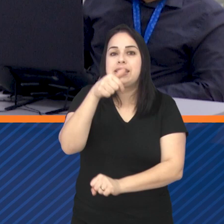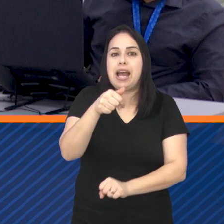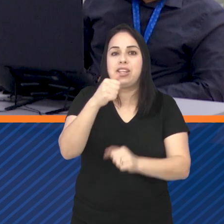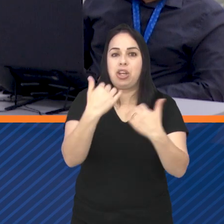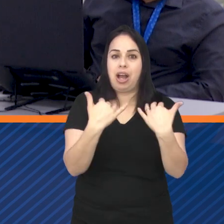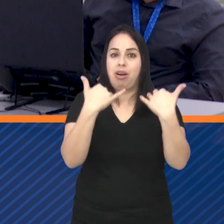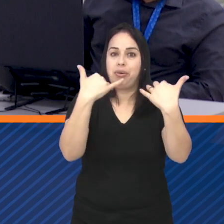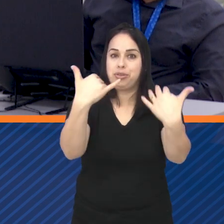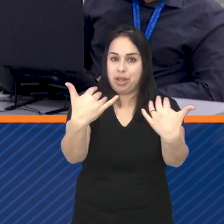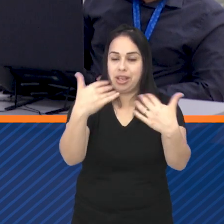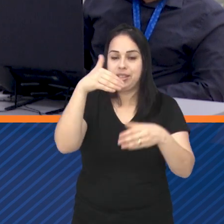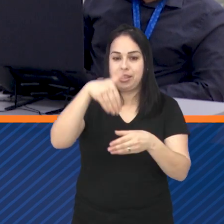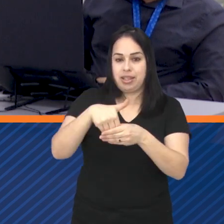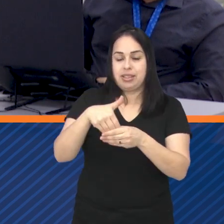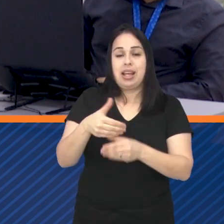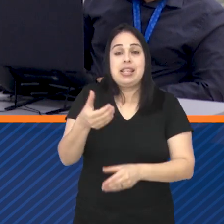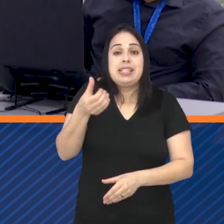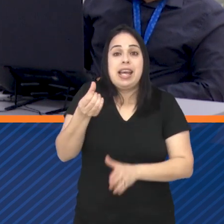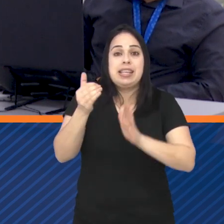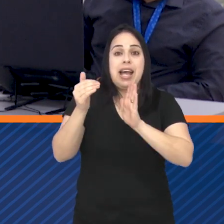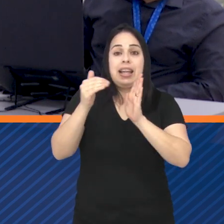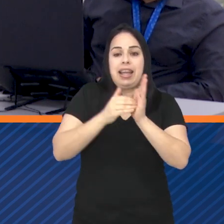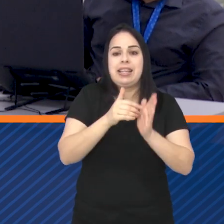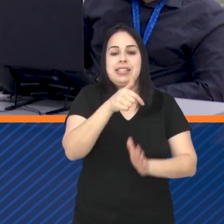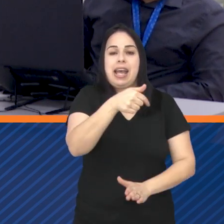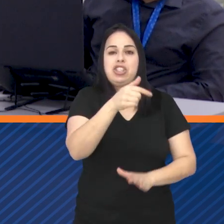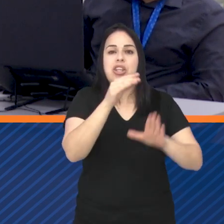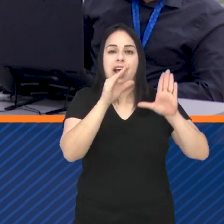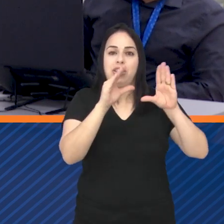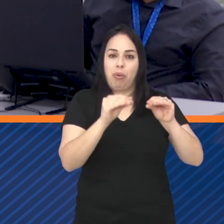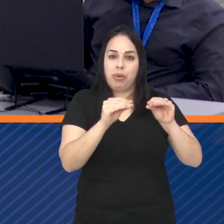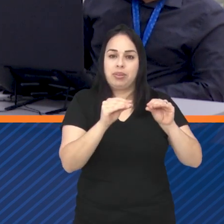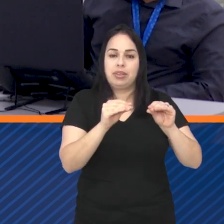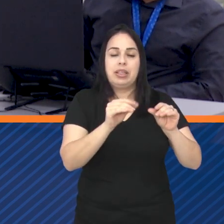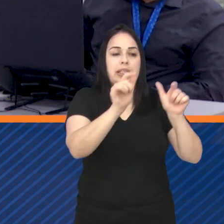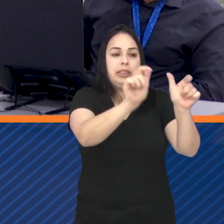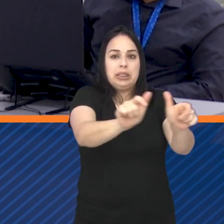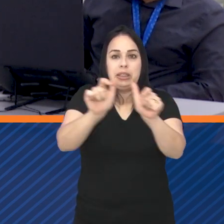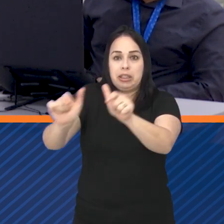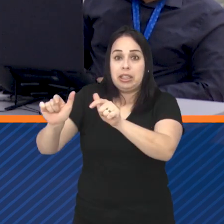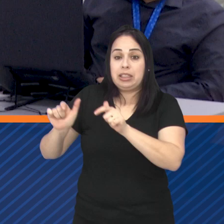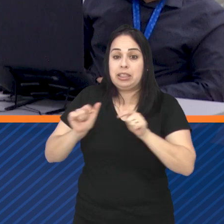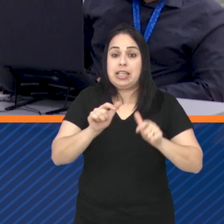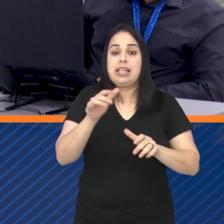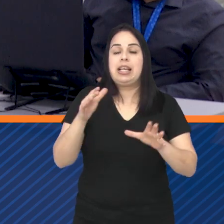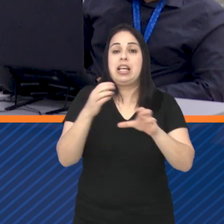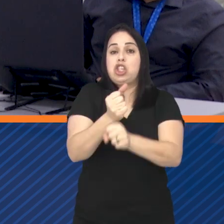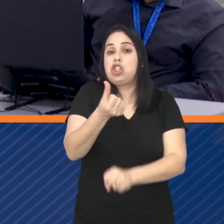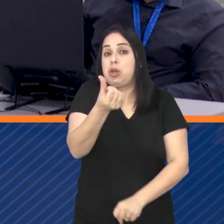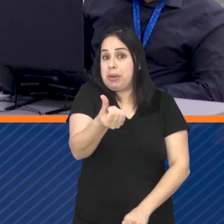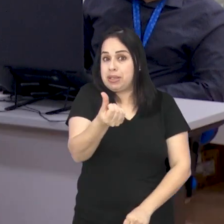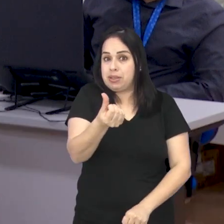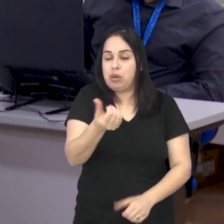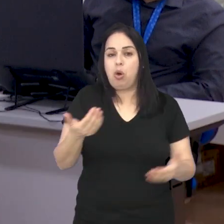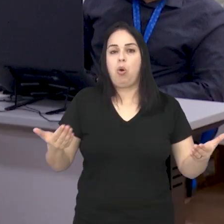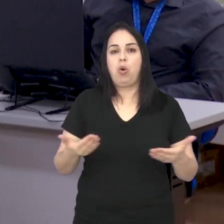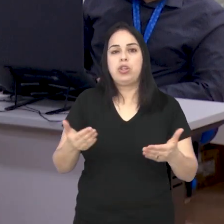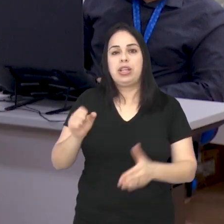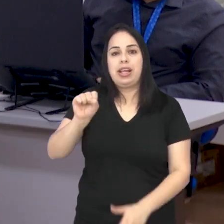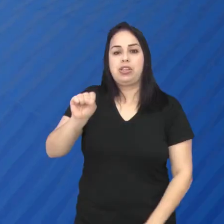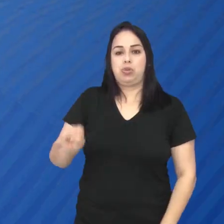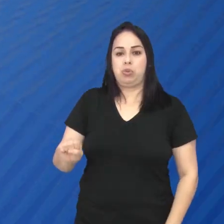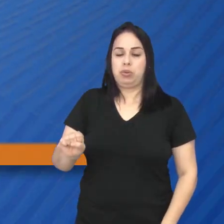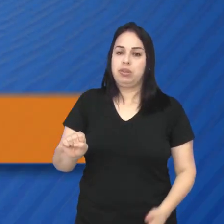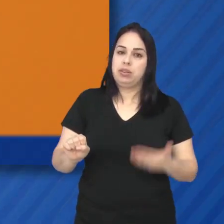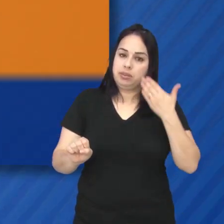audiências, todas no mesmo horário, entre 6 da tarde e 7h30 da noite e em cada região da cidade. Hoje a audiência é para a região